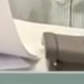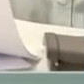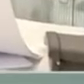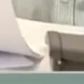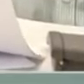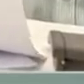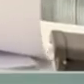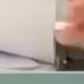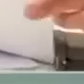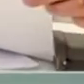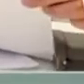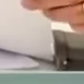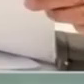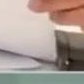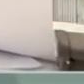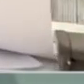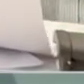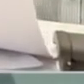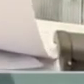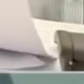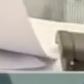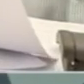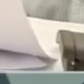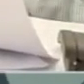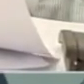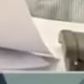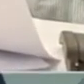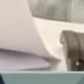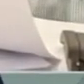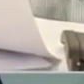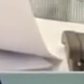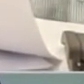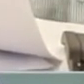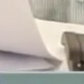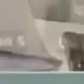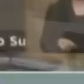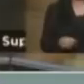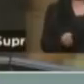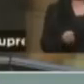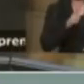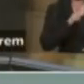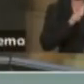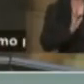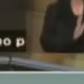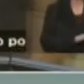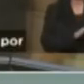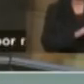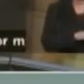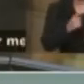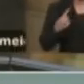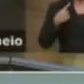até poder aí para um pai um vou as dúvidas muitos juristas já se manifestaram melhor sorriso